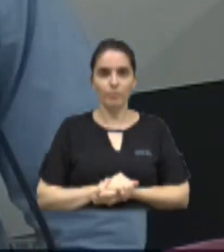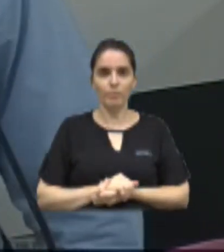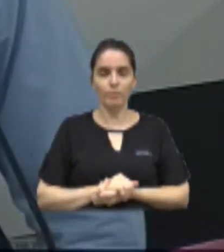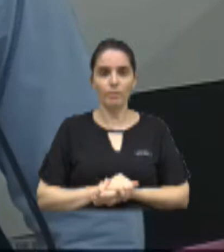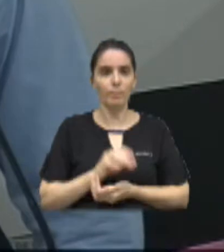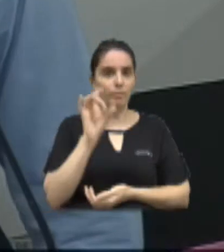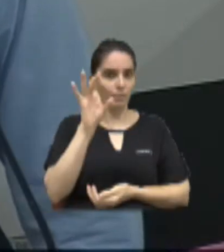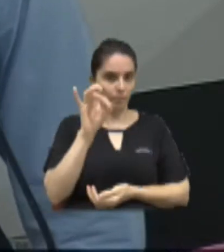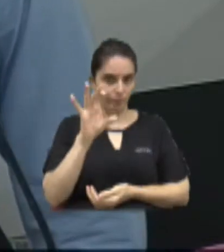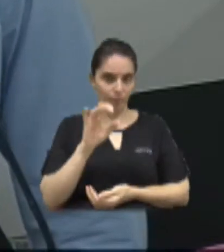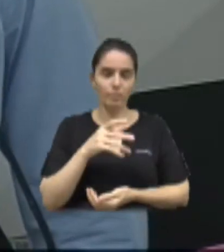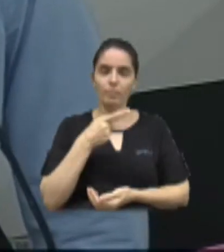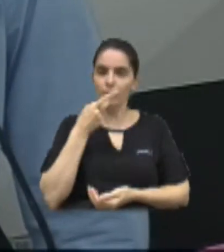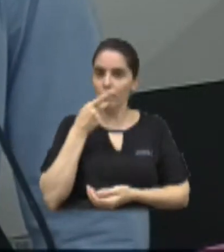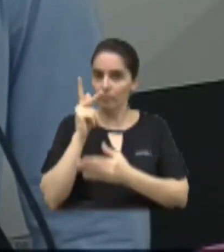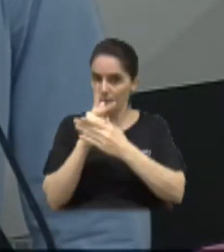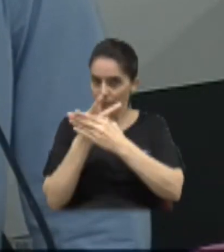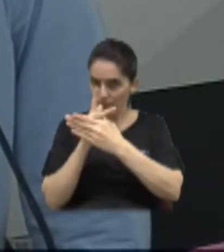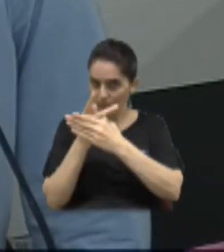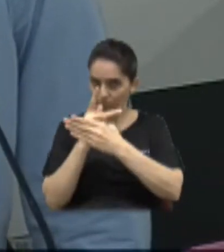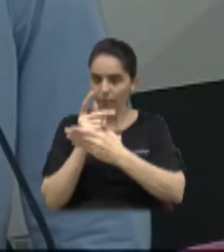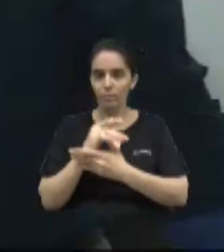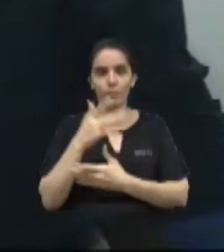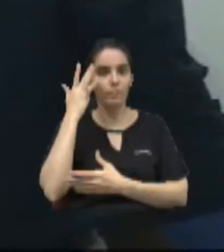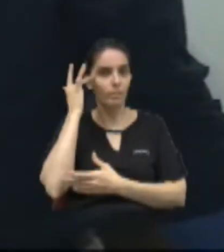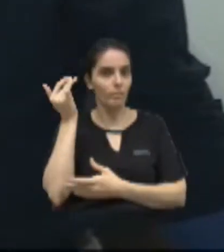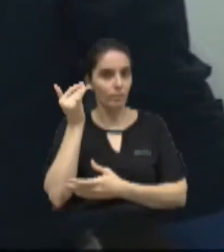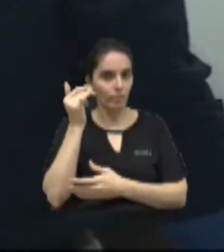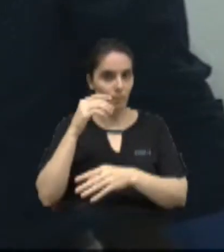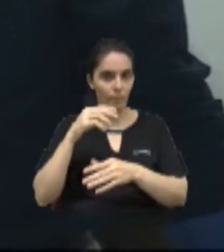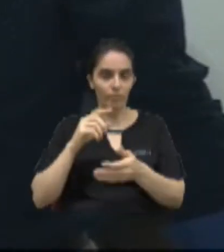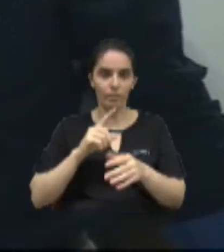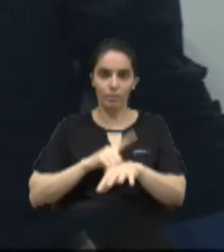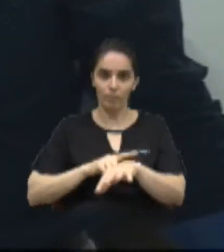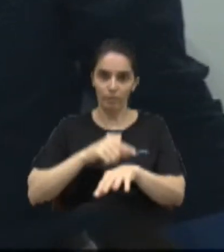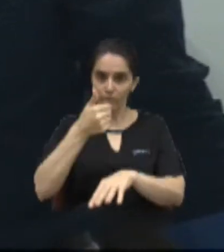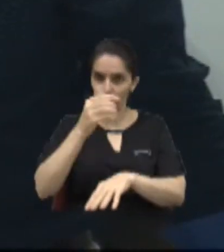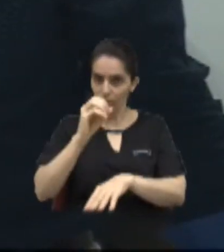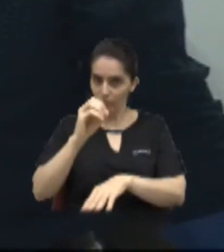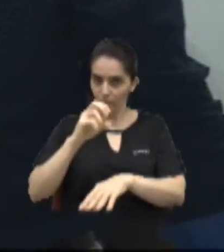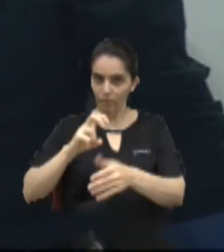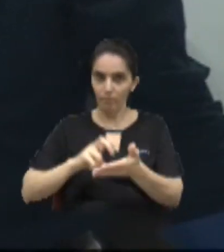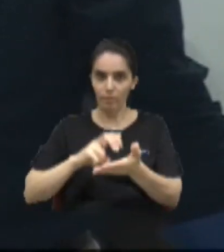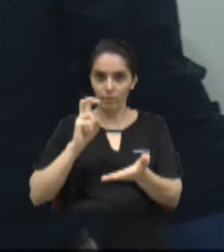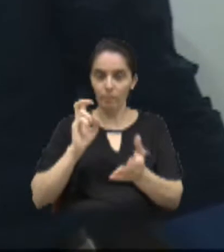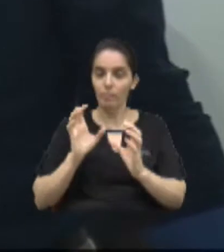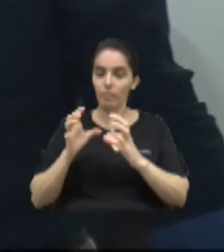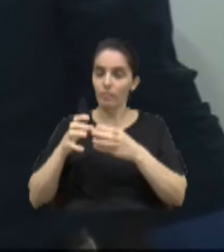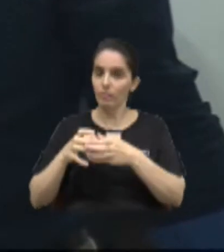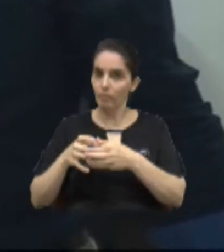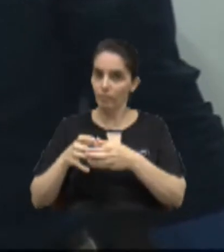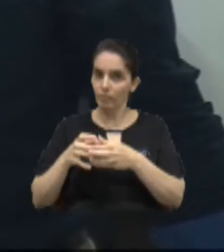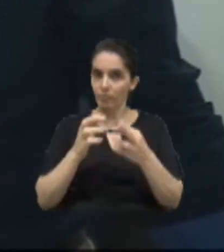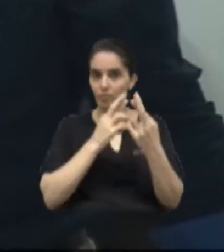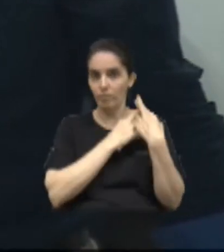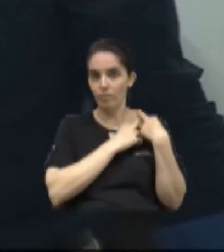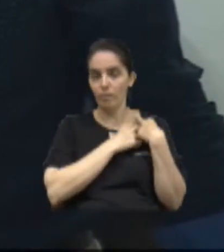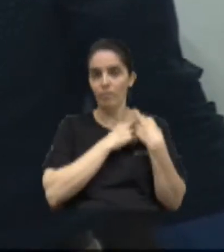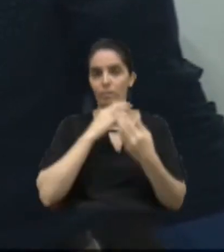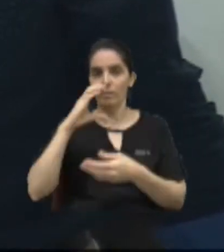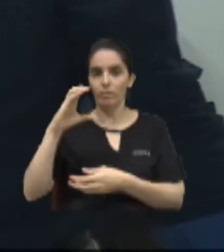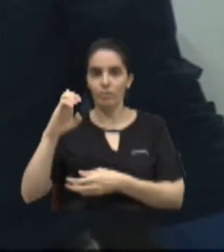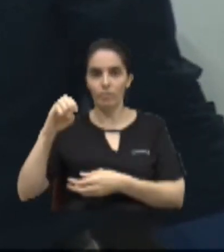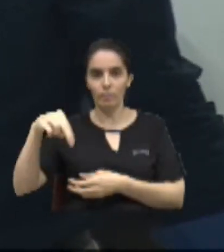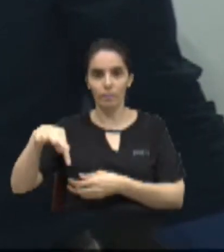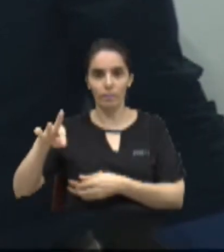Só para colaborar com a sua fala, amanhã, 10 horas da manhã, estará a equipe responsável, a empresa da Centran, lá